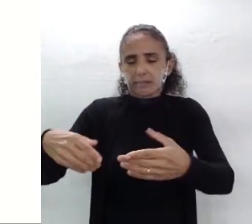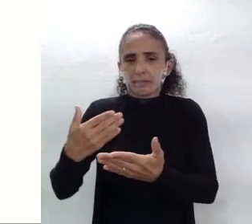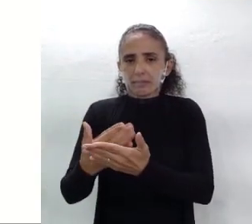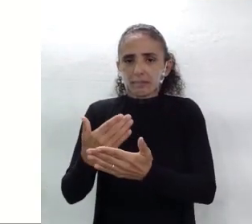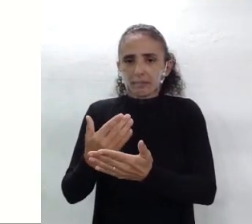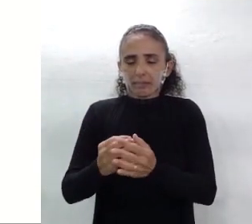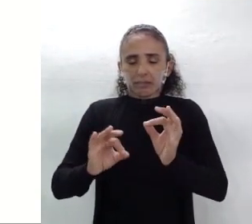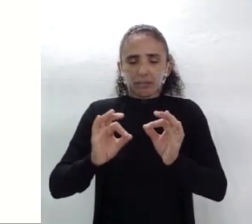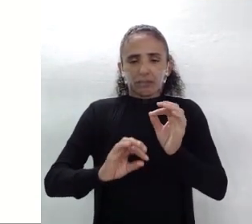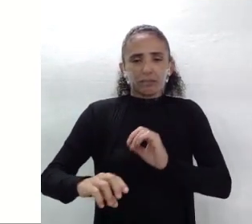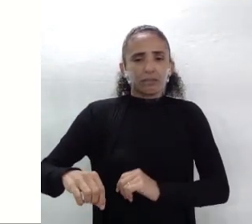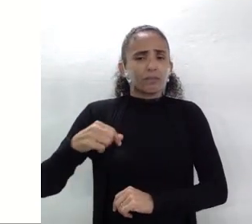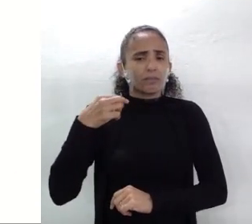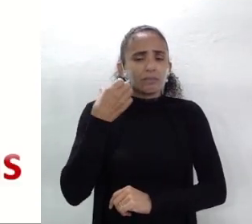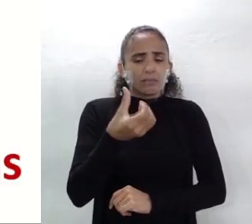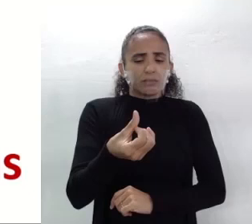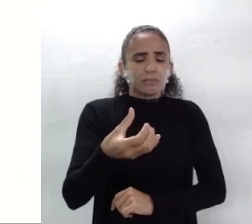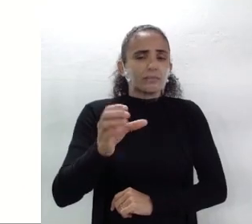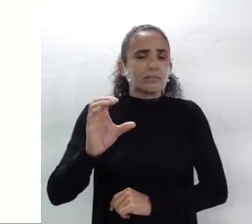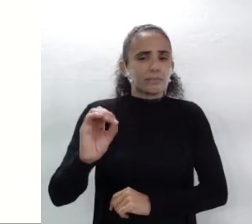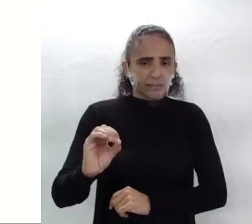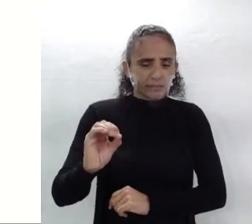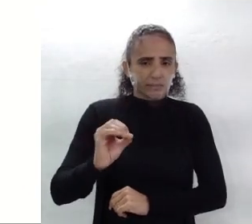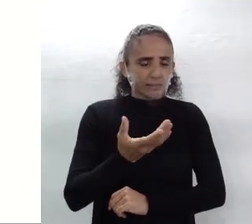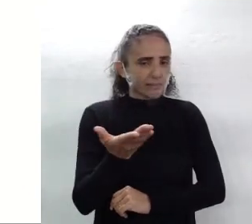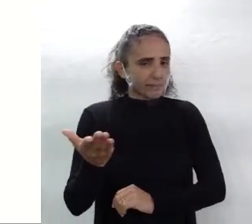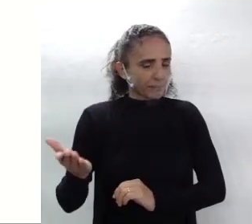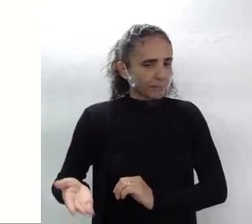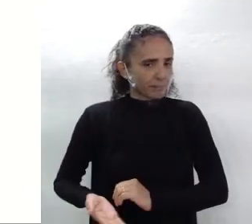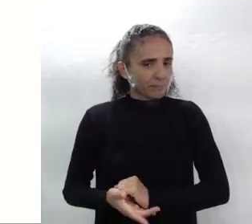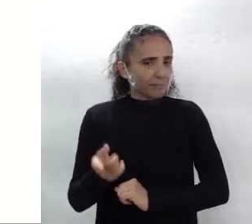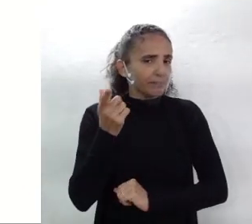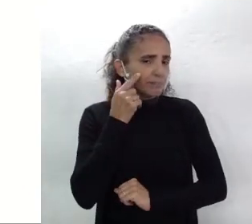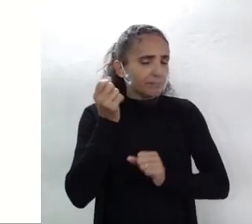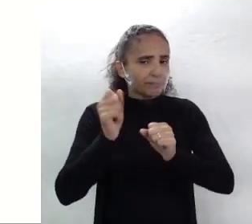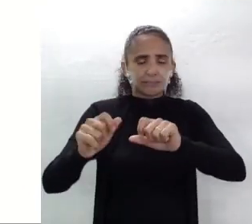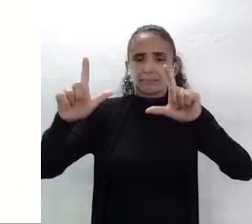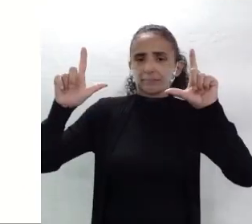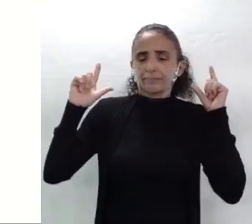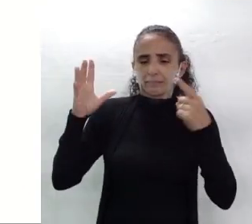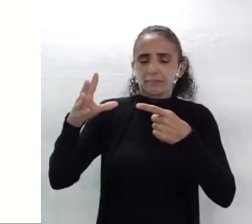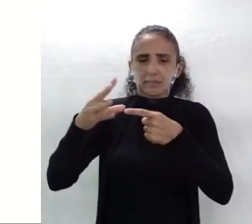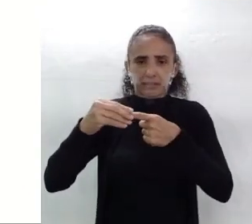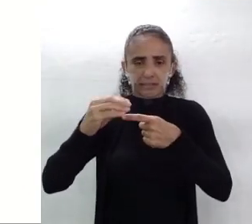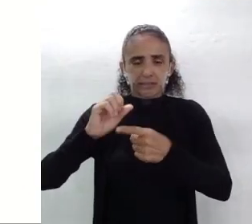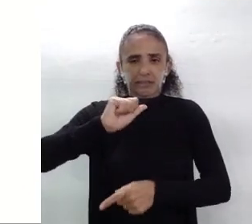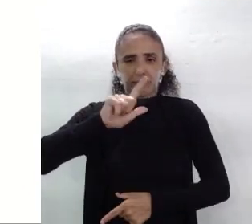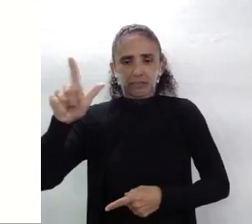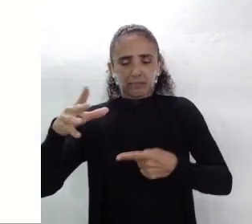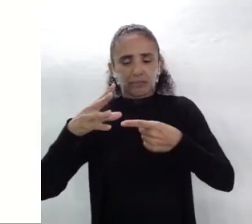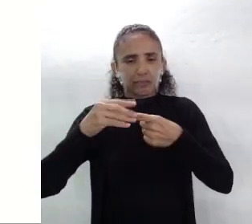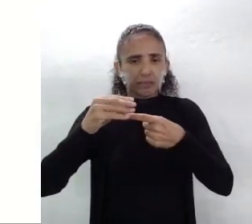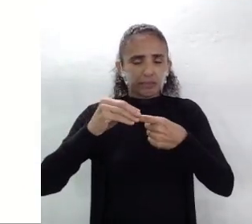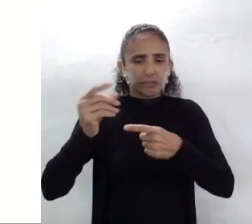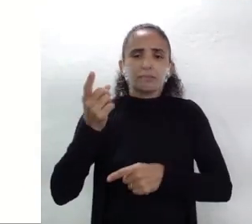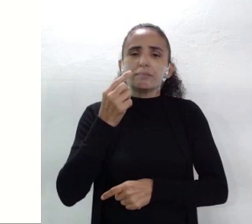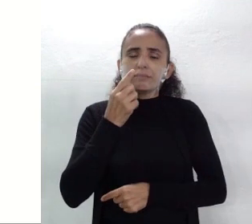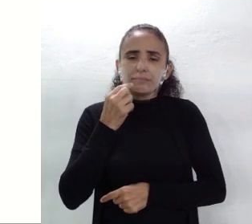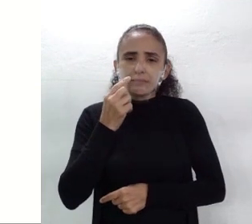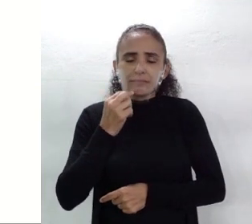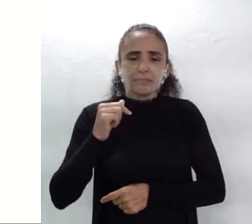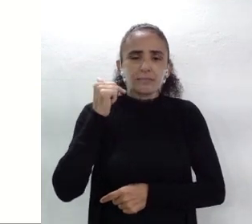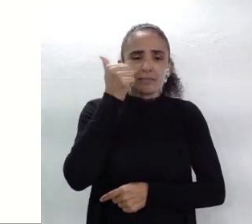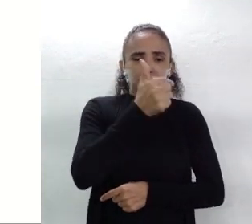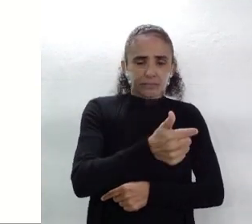então fica 60 e vermelha é 1. Beleza? Então, veja aí. Caneta azul, caneta vermelha. Caneta azul são 2,